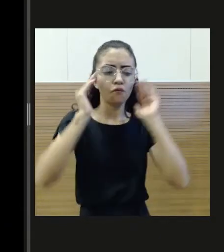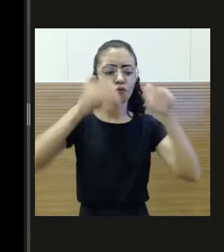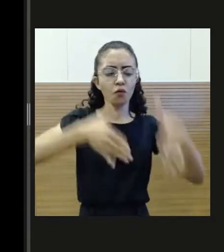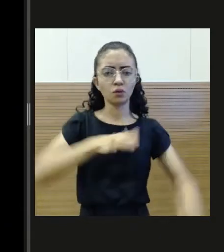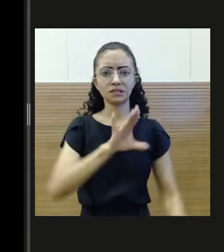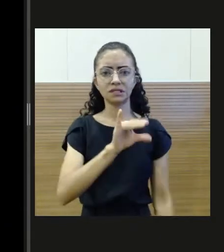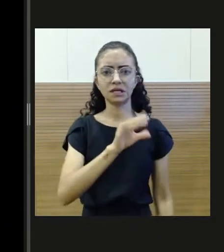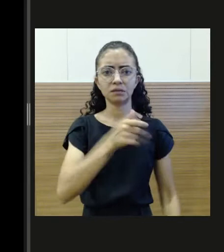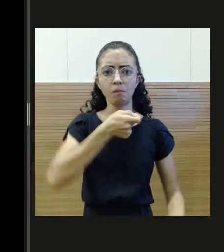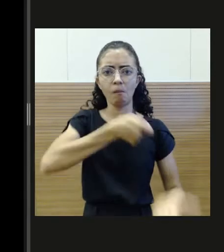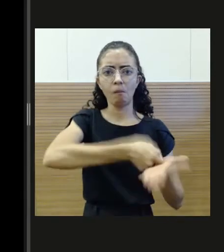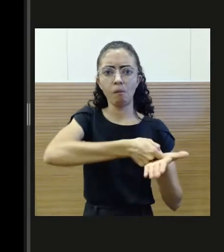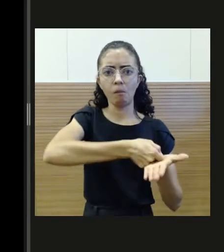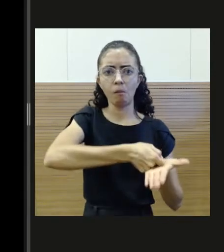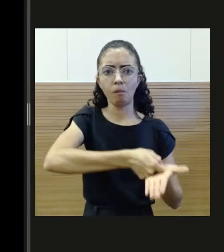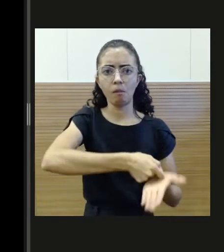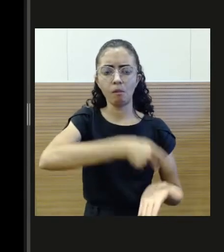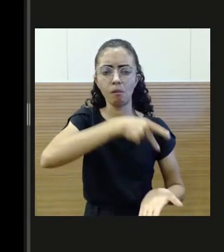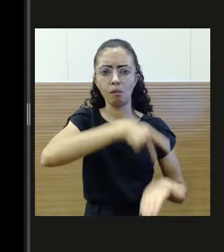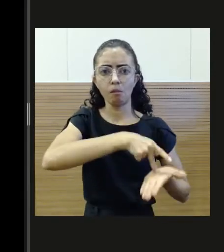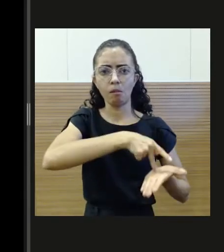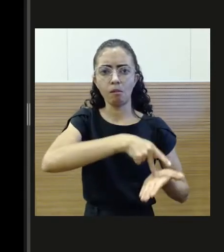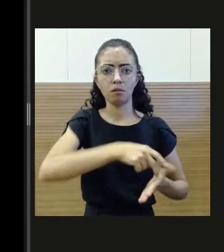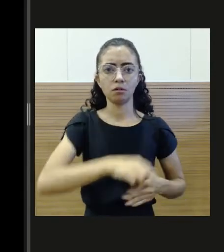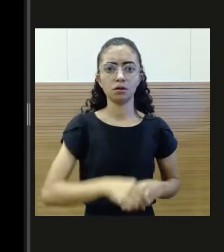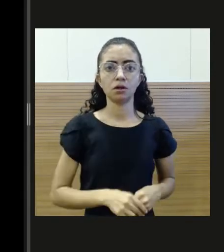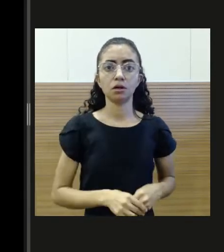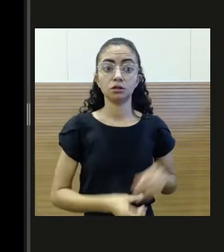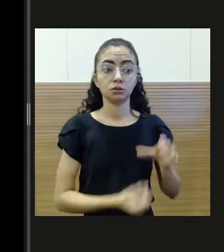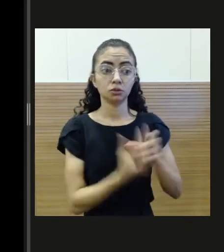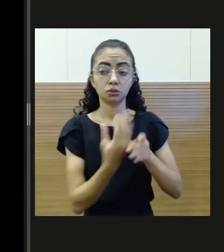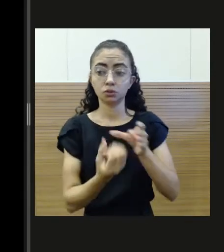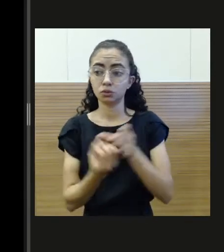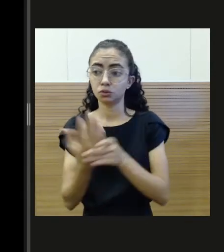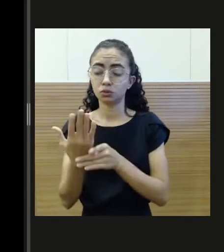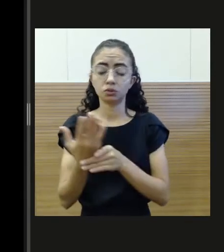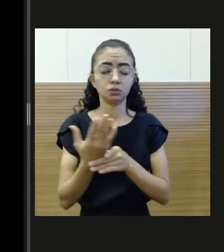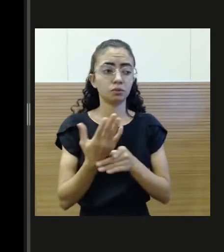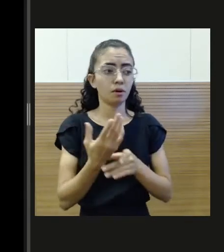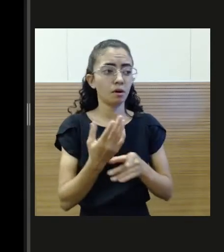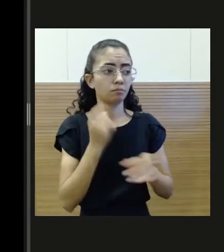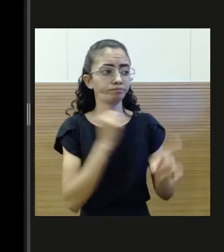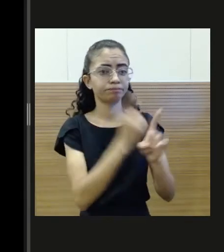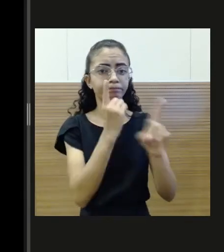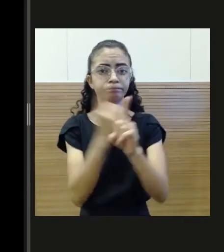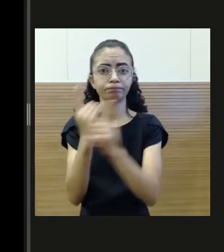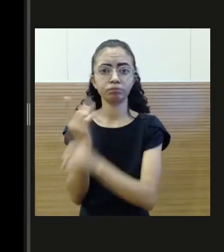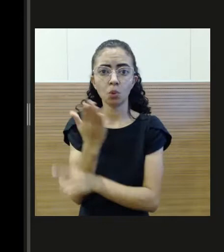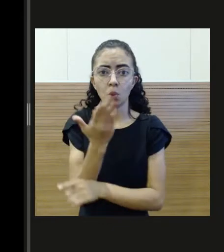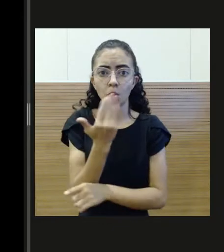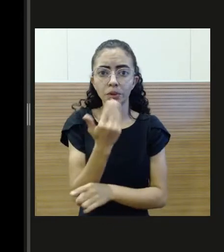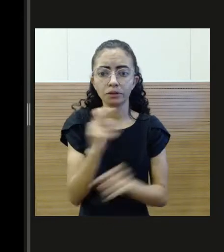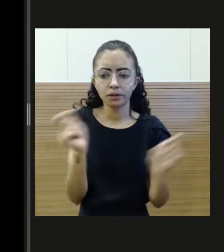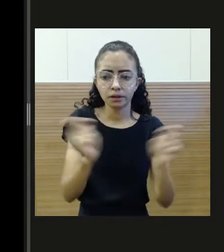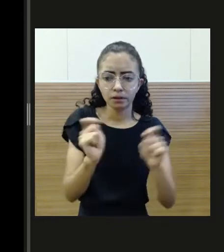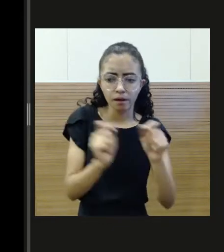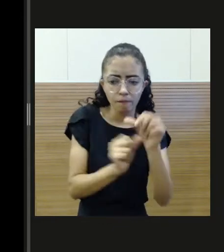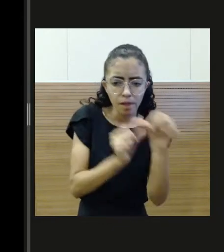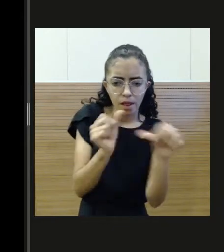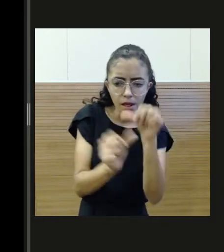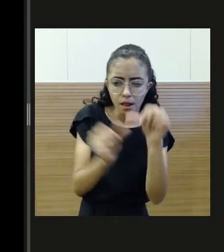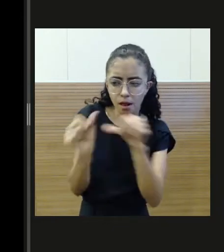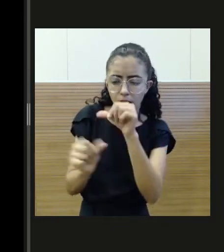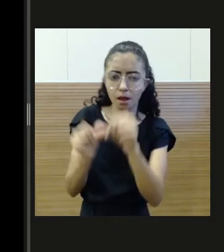rígida, verdadeira, seguindo a descoberta de comidas que poderiam ser reduzidos nos seus constituintes químicos. Ele